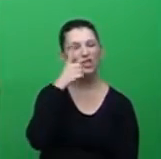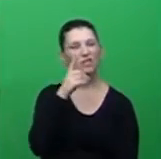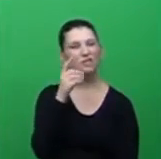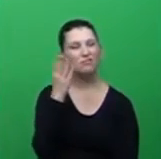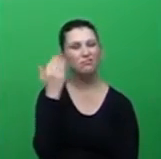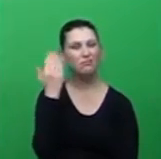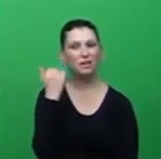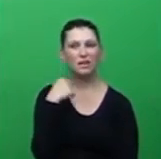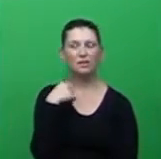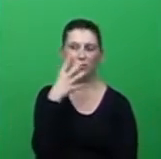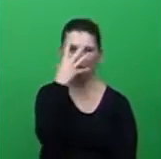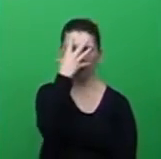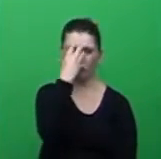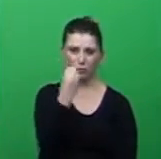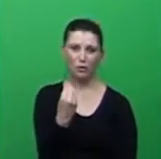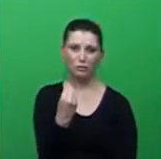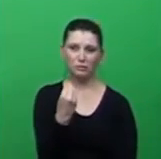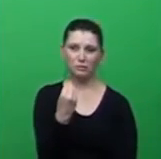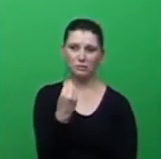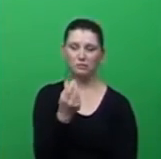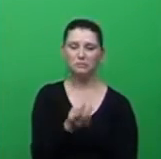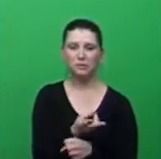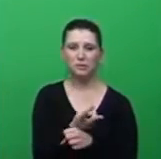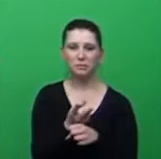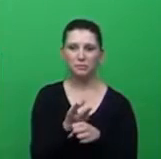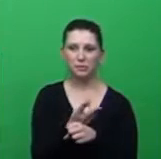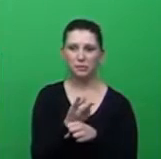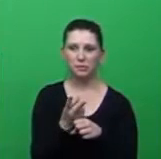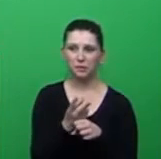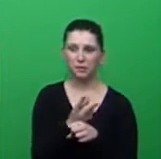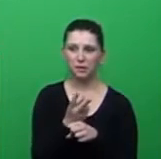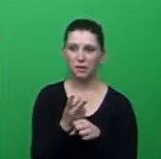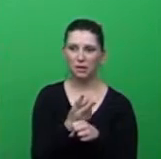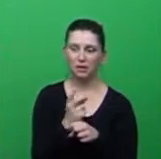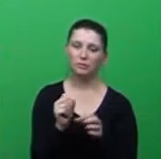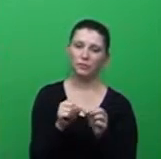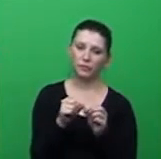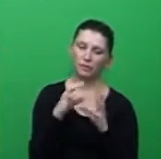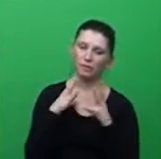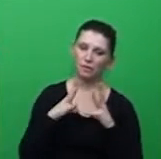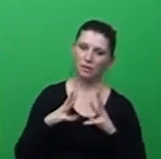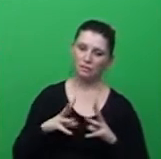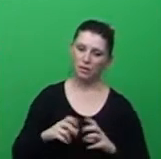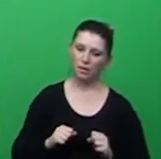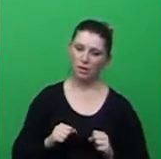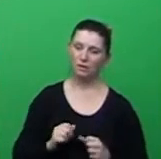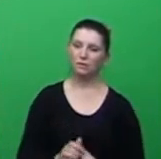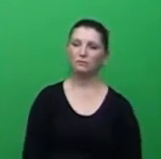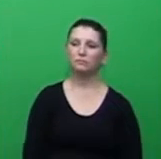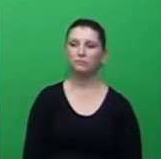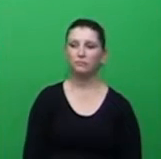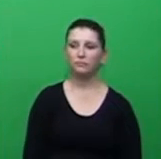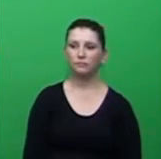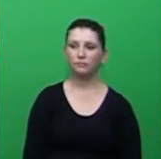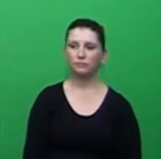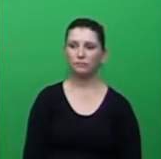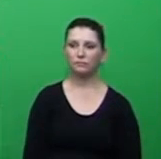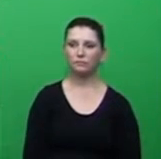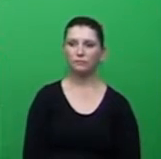também. Eu estava procurando ali, infelizmente, foi feita uma limpeza que estava muito acumulado, e aí eu